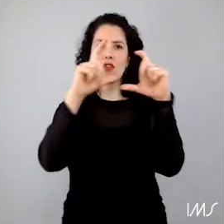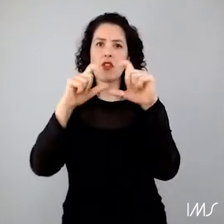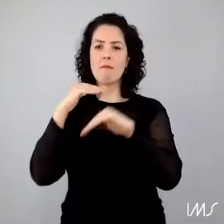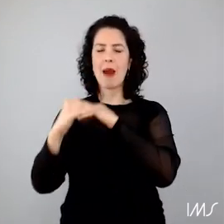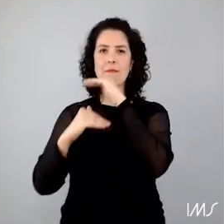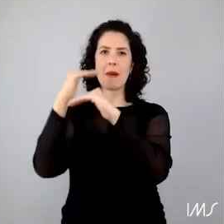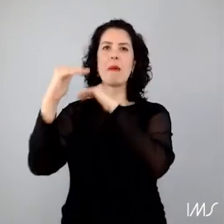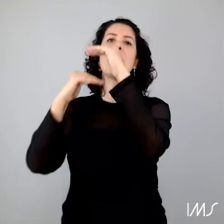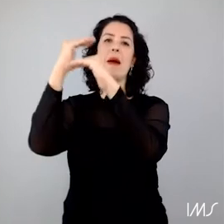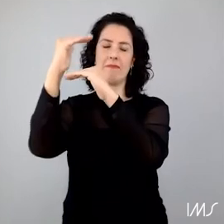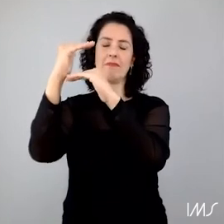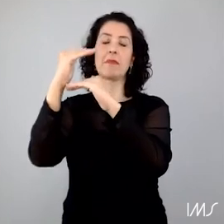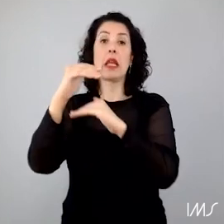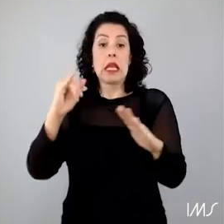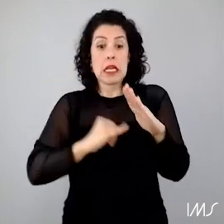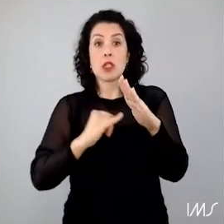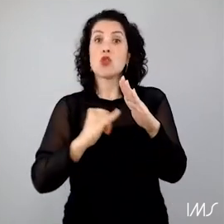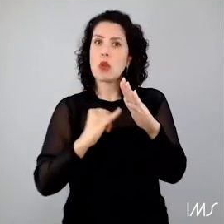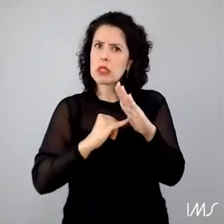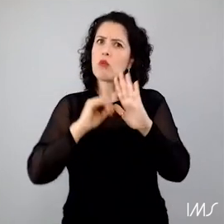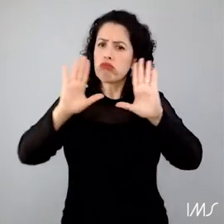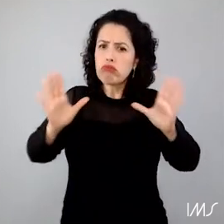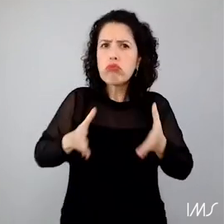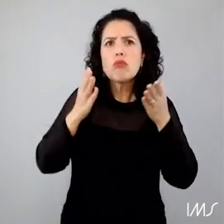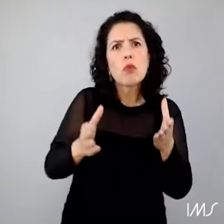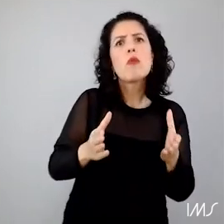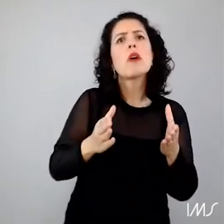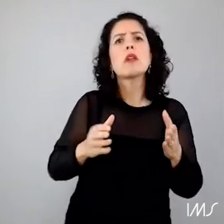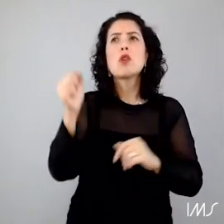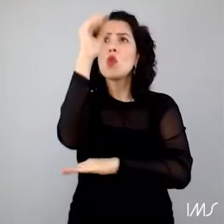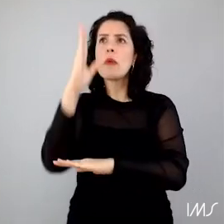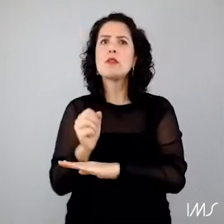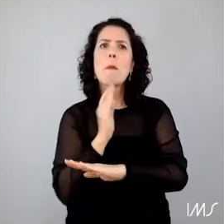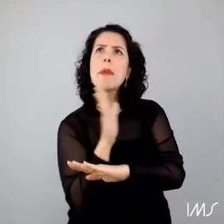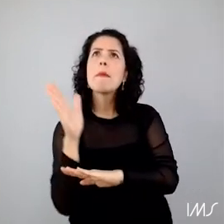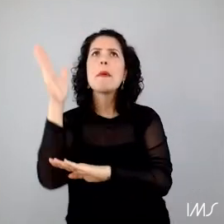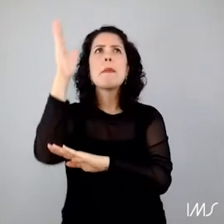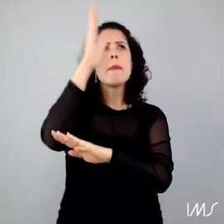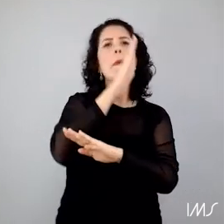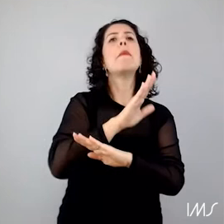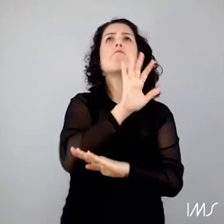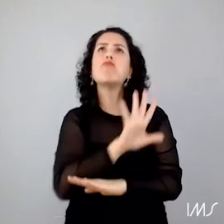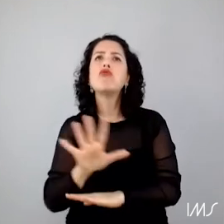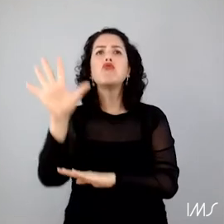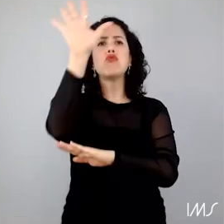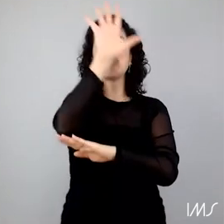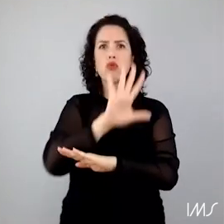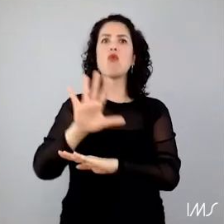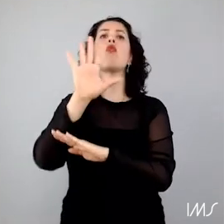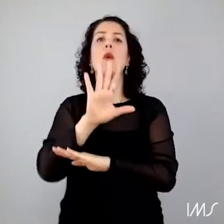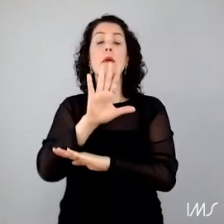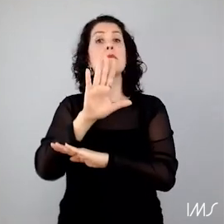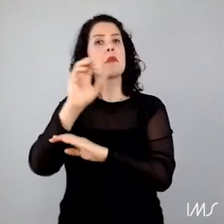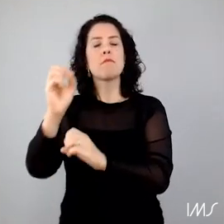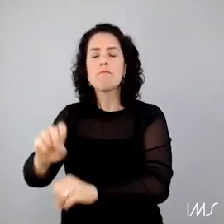Brasil. Uma instituição que levou realmente a fotografia para todos os cantos do país, acredito que